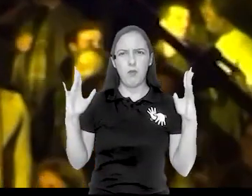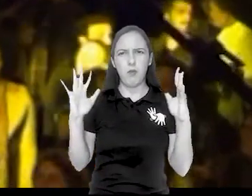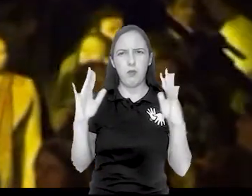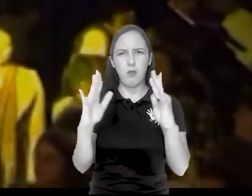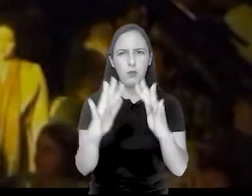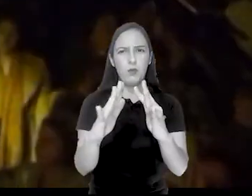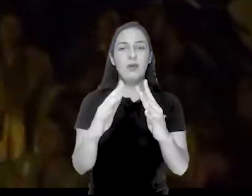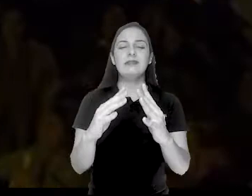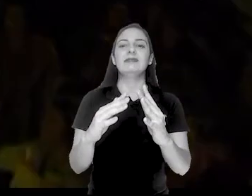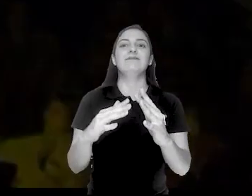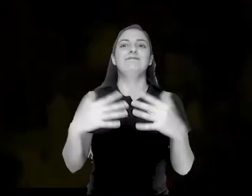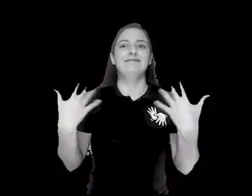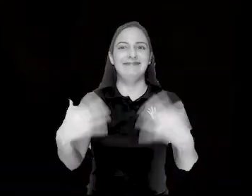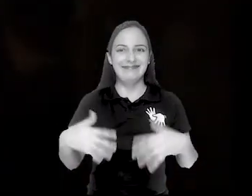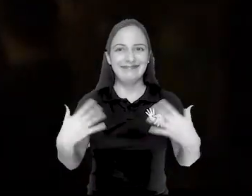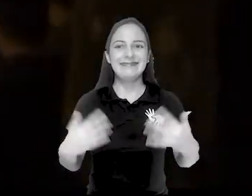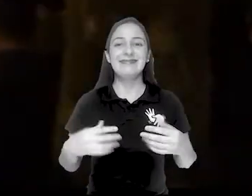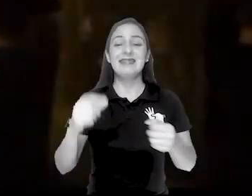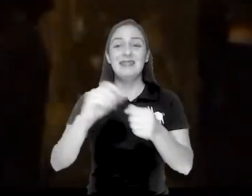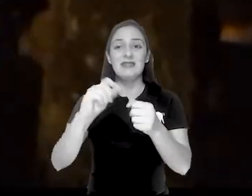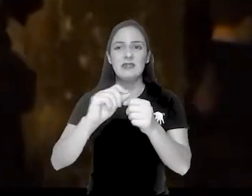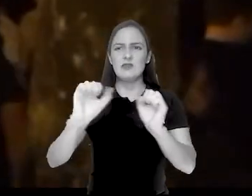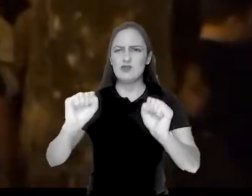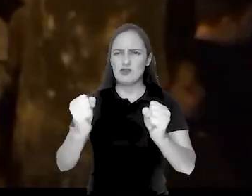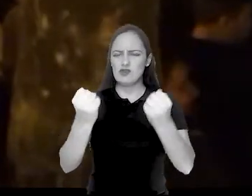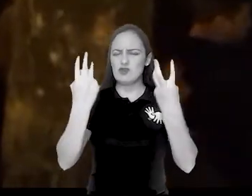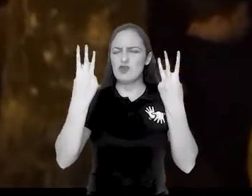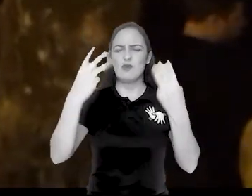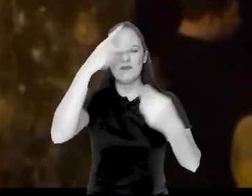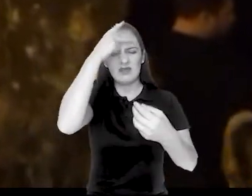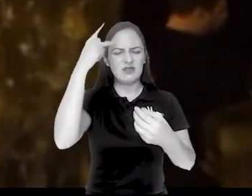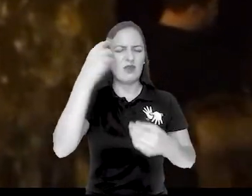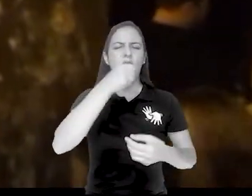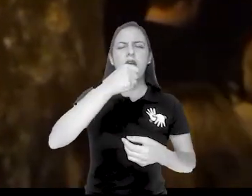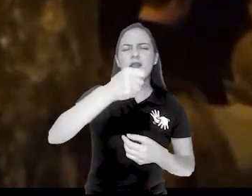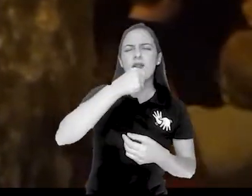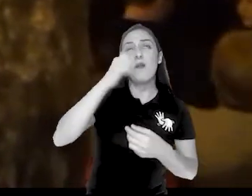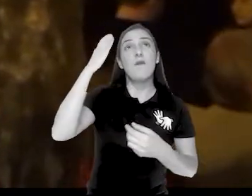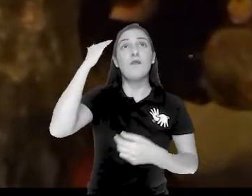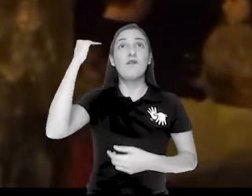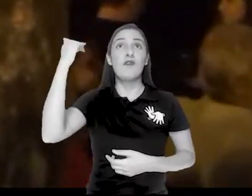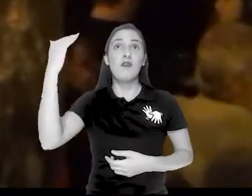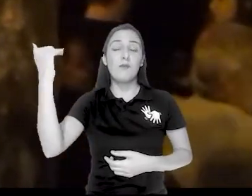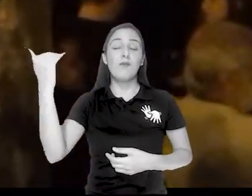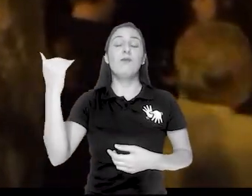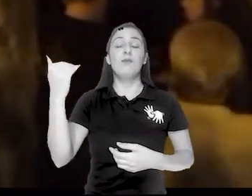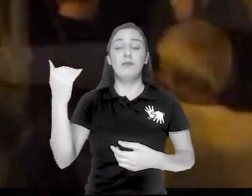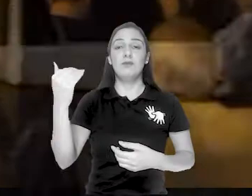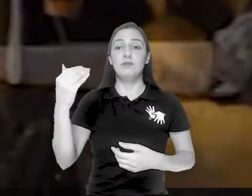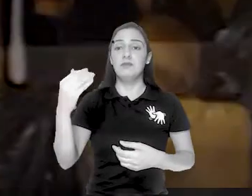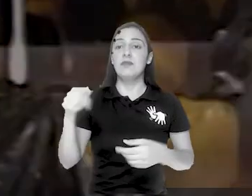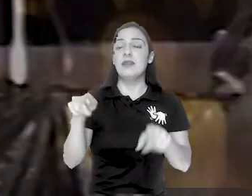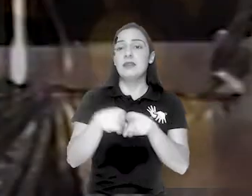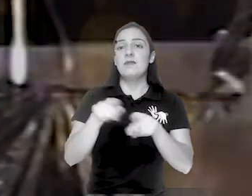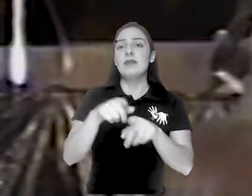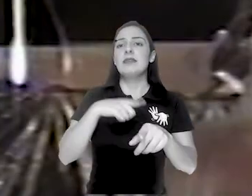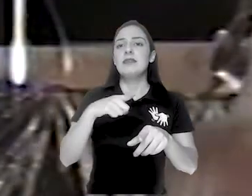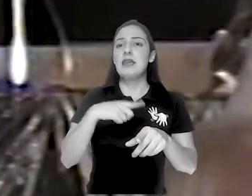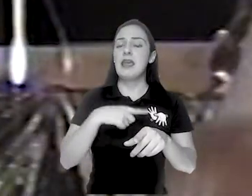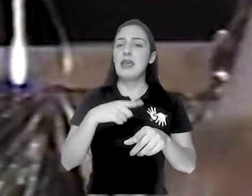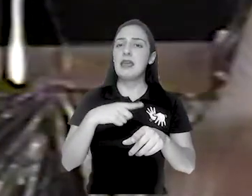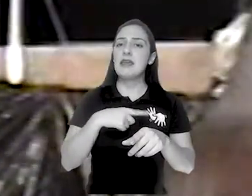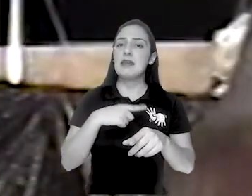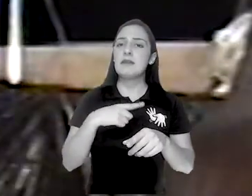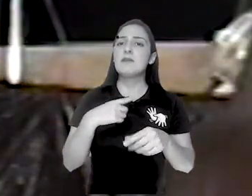fizemos muitos shows com muitos artistas bacanas. E também nós temos um concurso de viola.